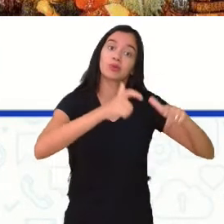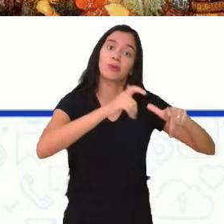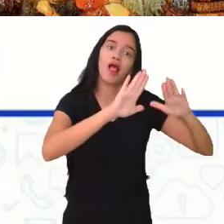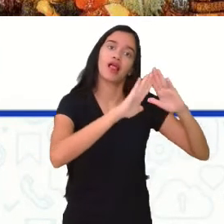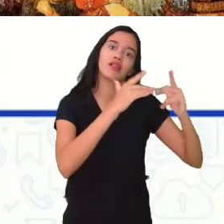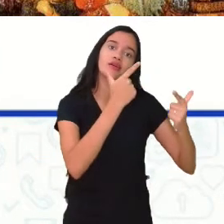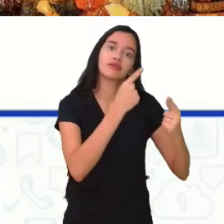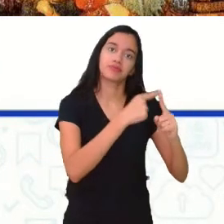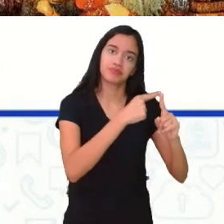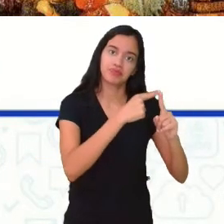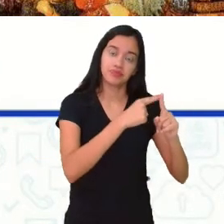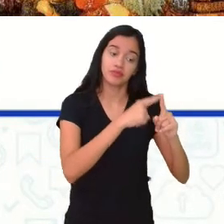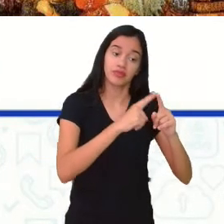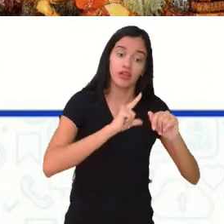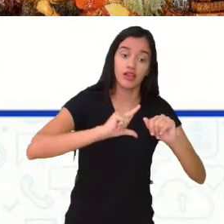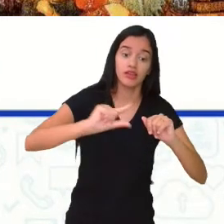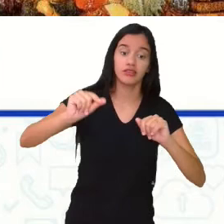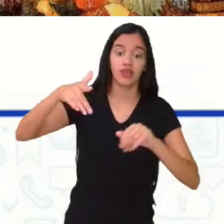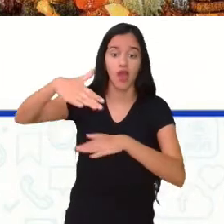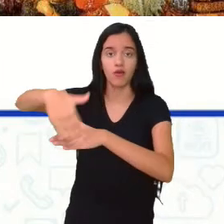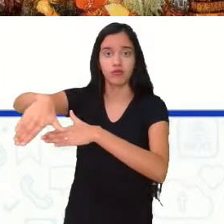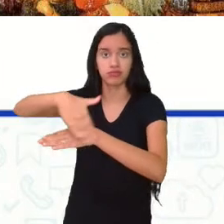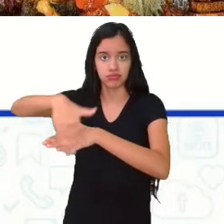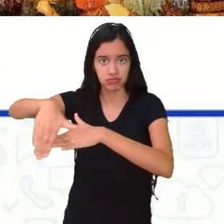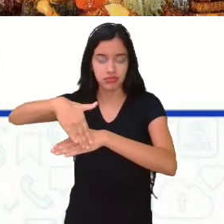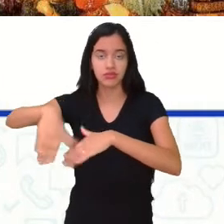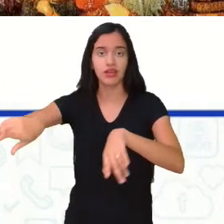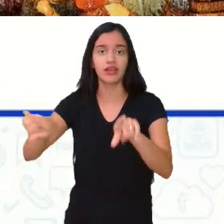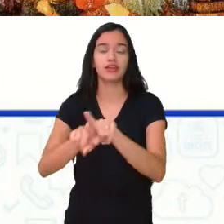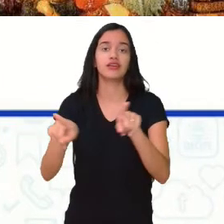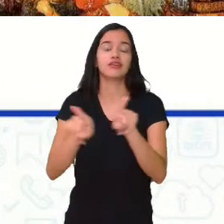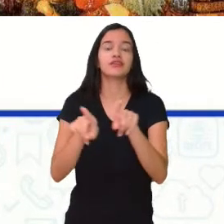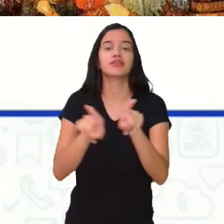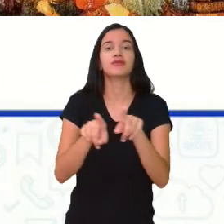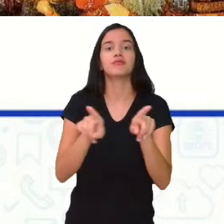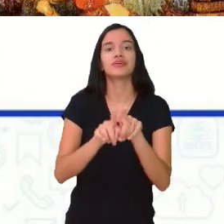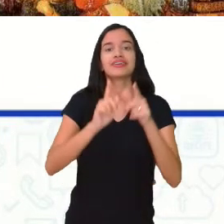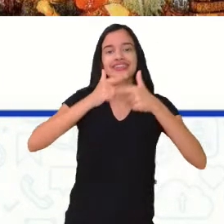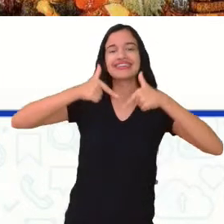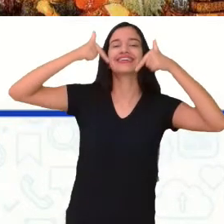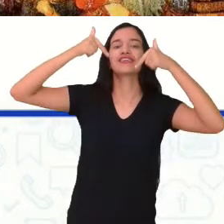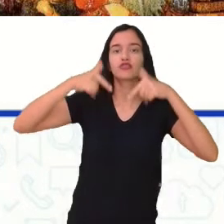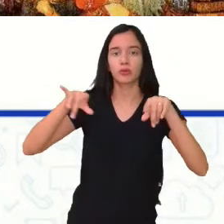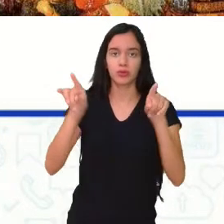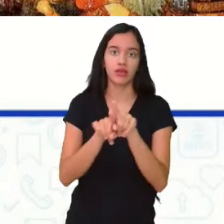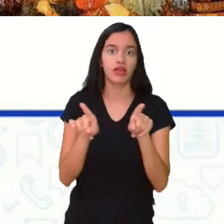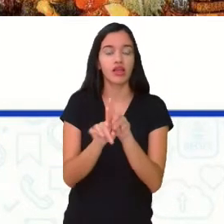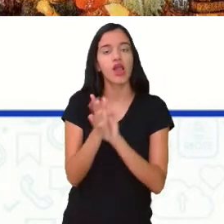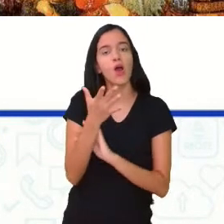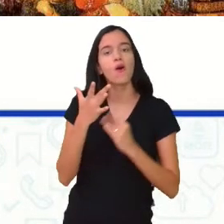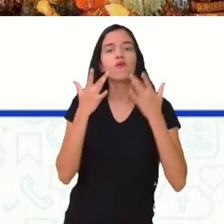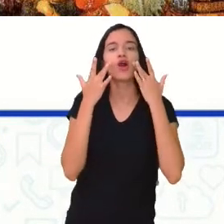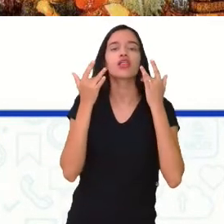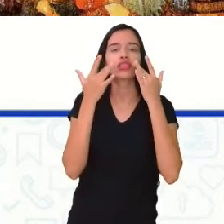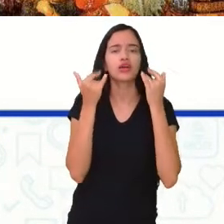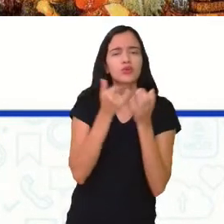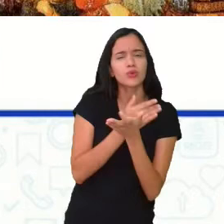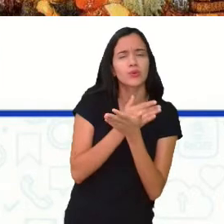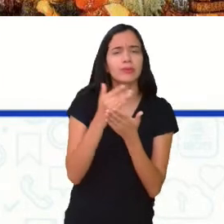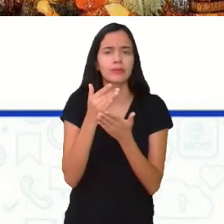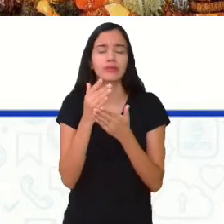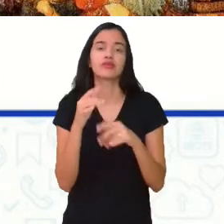ele tomou a praça pública, e a comédia dell'arte, que já é um teatro, né, já no início